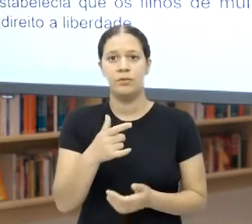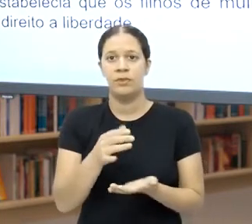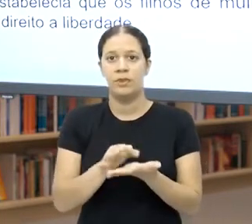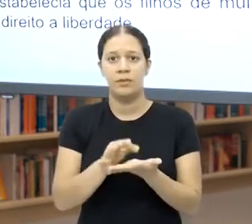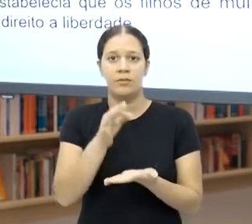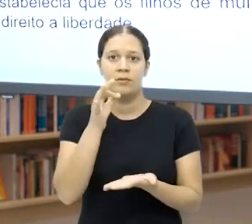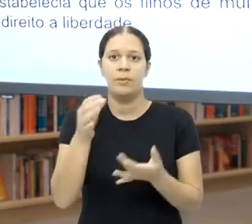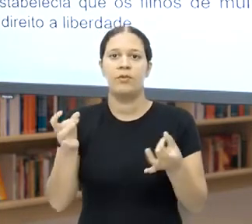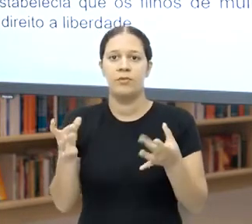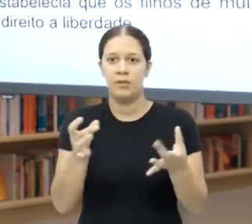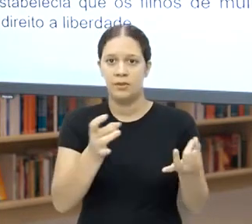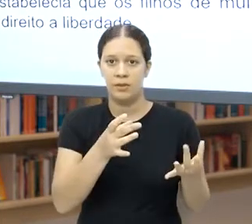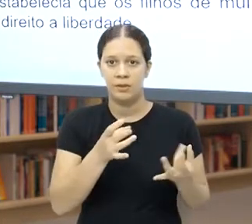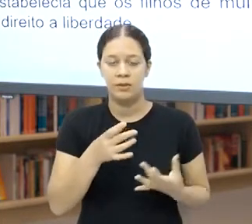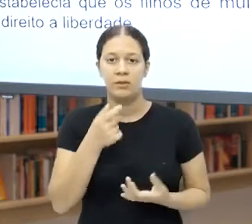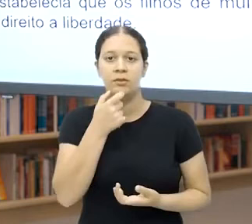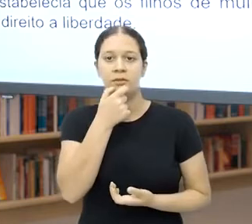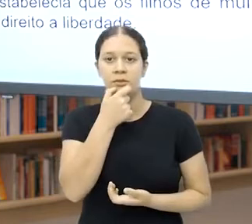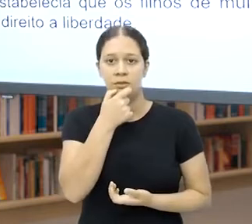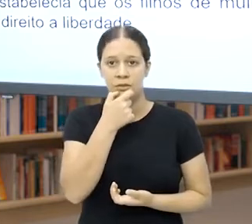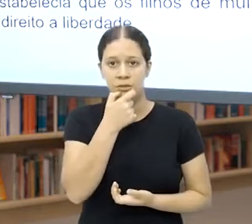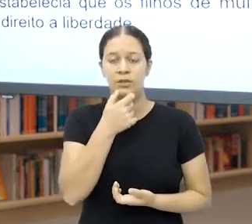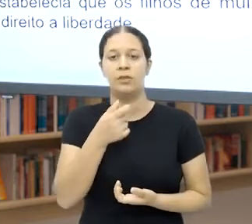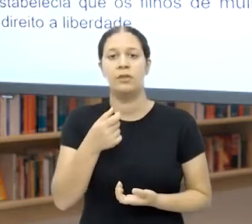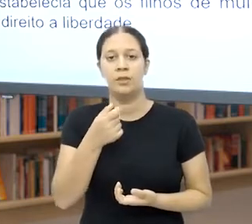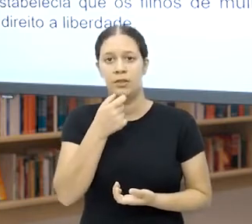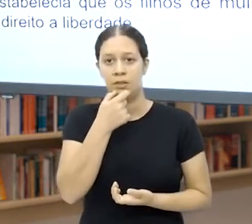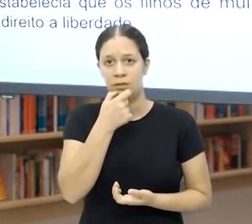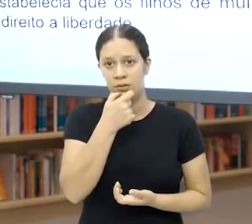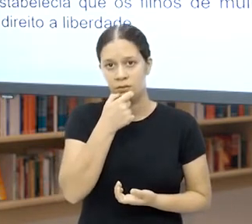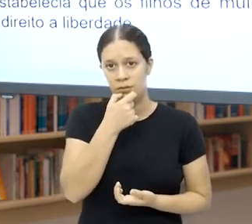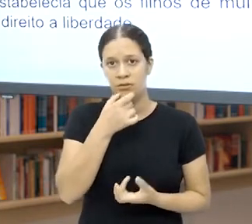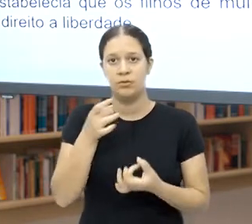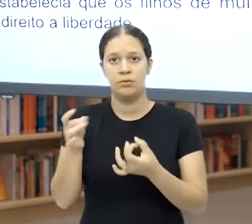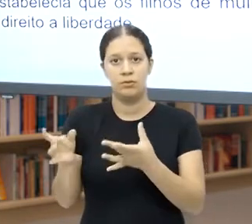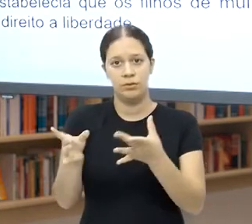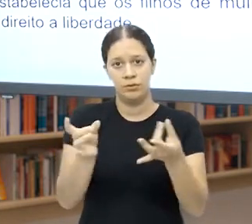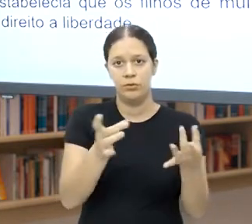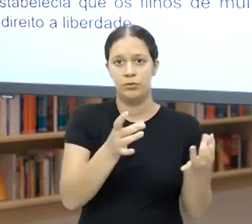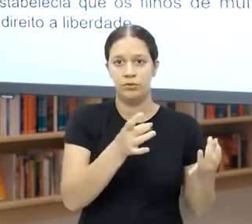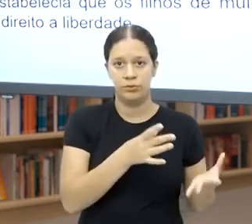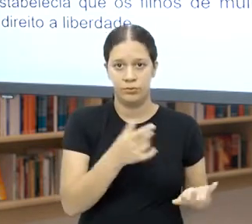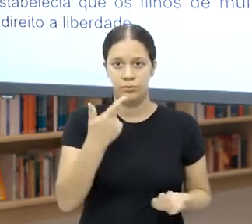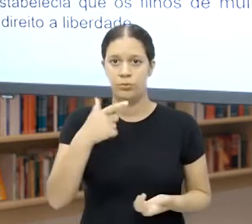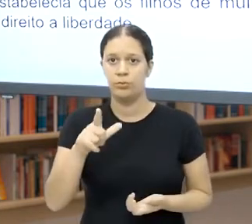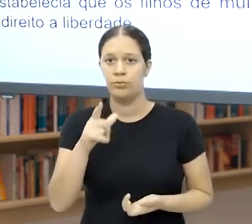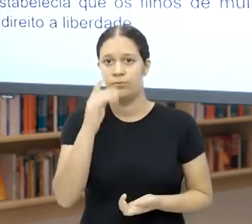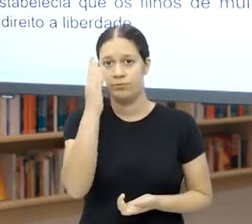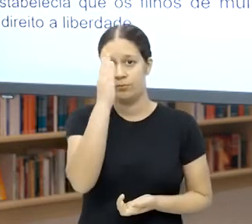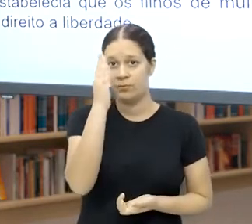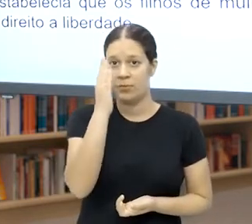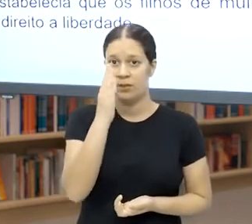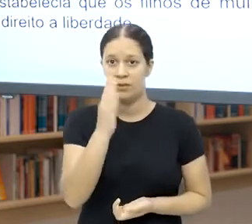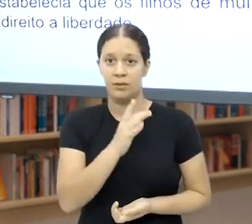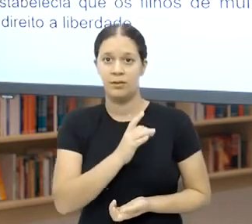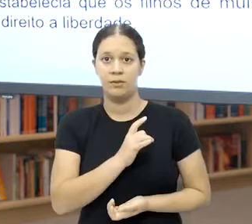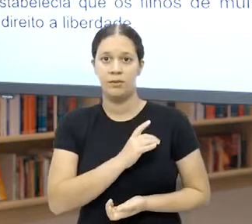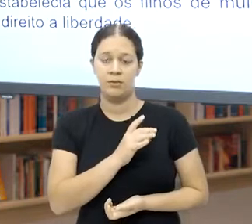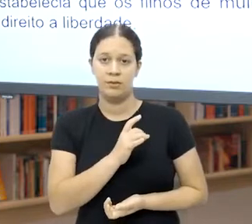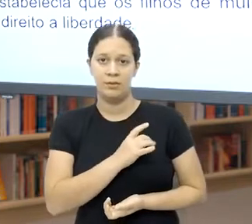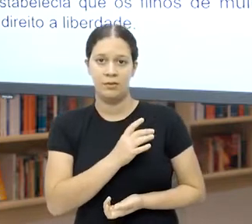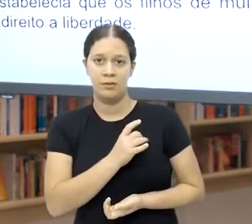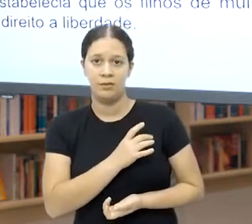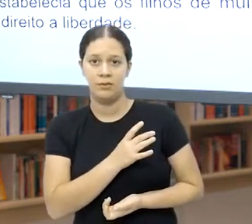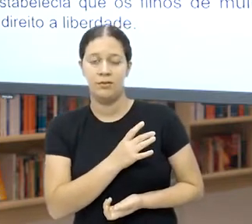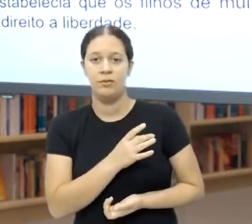à Inglaterra. E a Inglaterra vender esse café para outros países. Portanto, o Brasil, com medo de perder esse